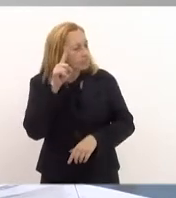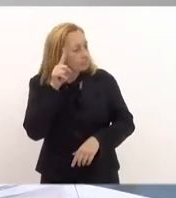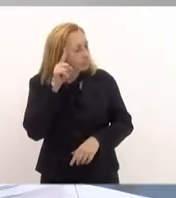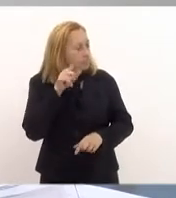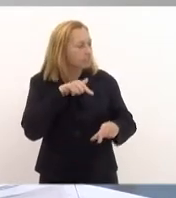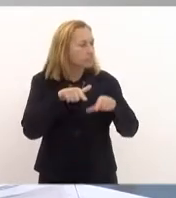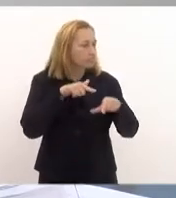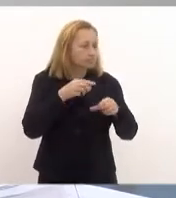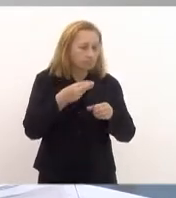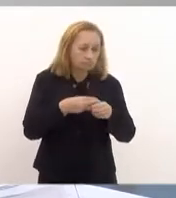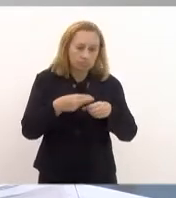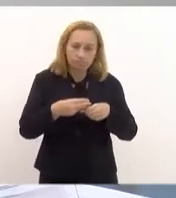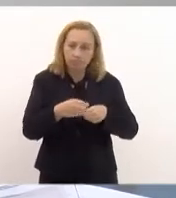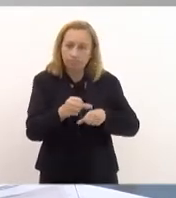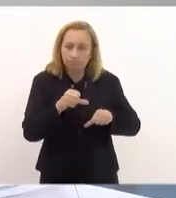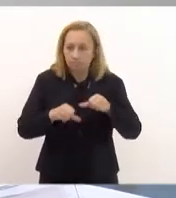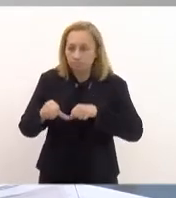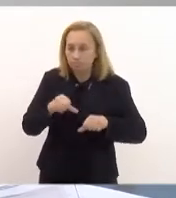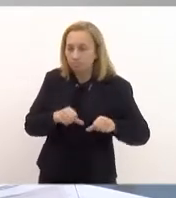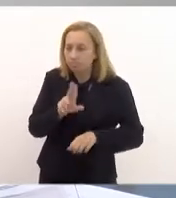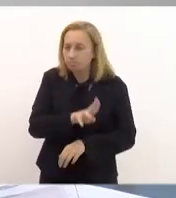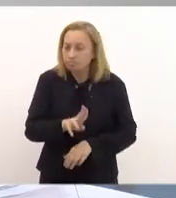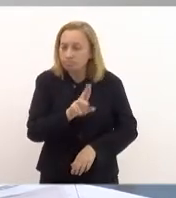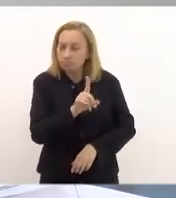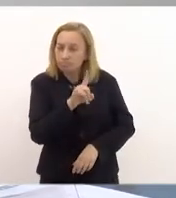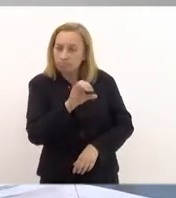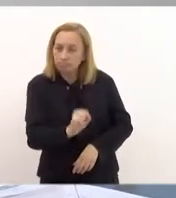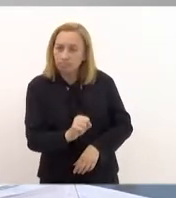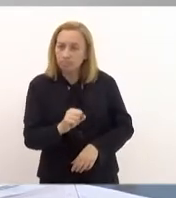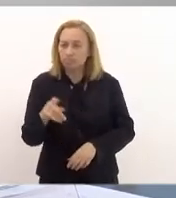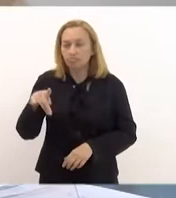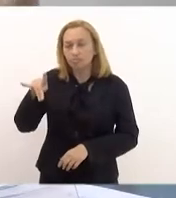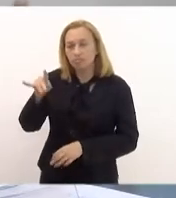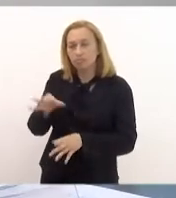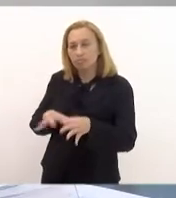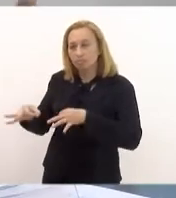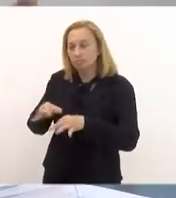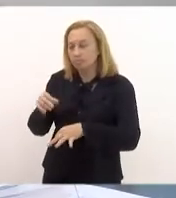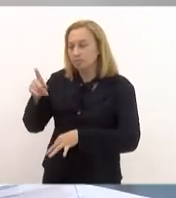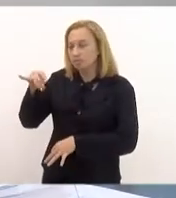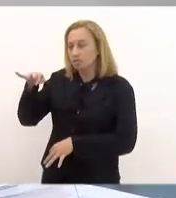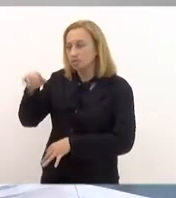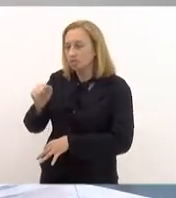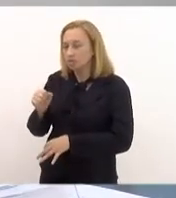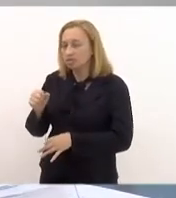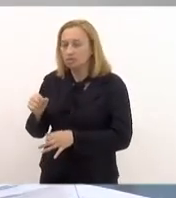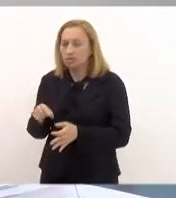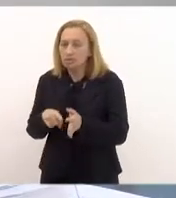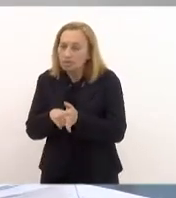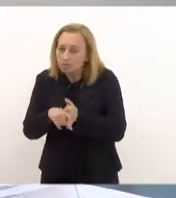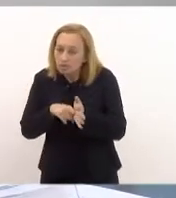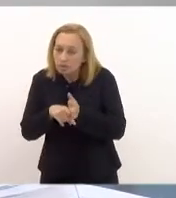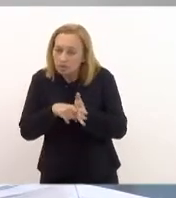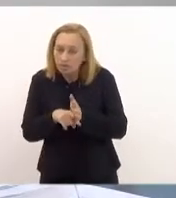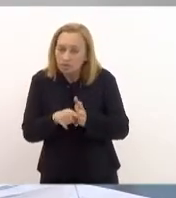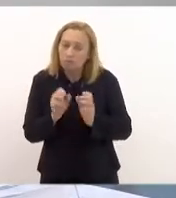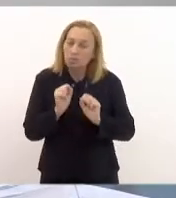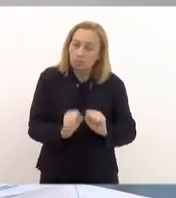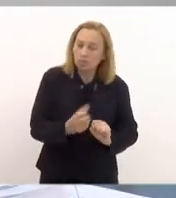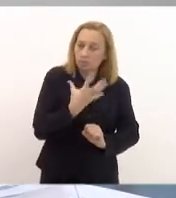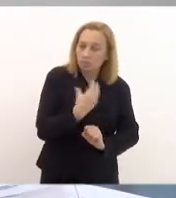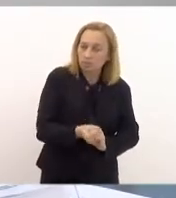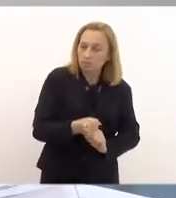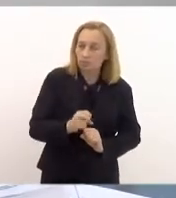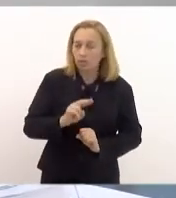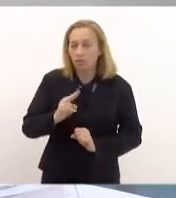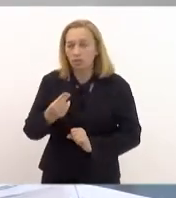vão alterar os seus usos dos solos, o plano metropolitano vai ser revisto, pode ser a favor da alteração, ser